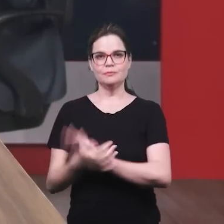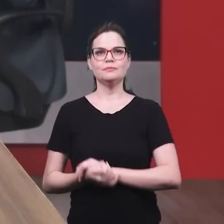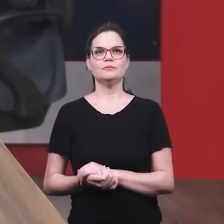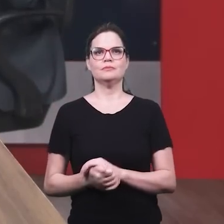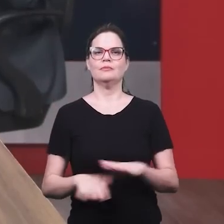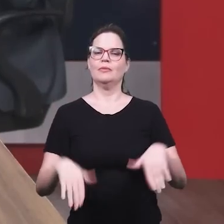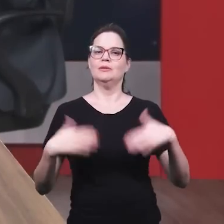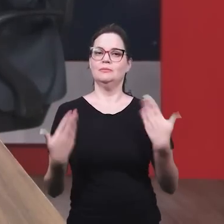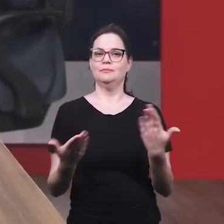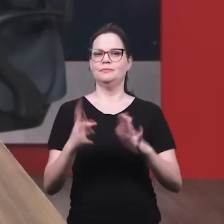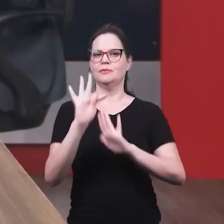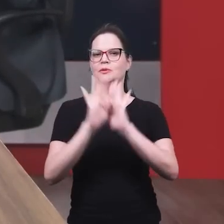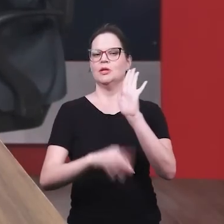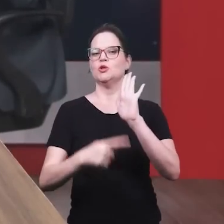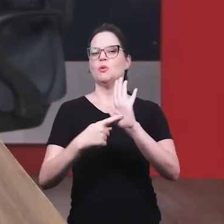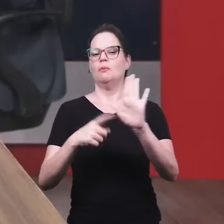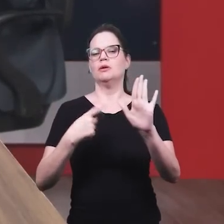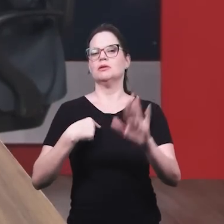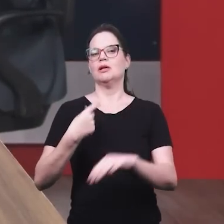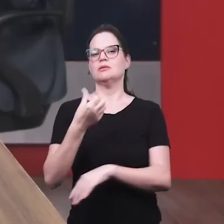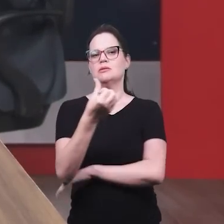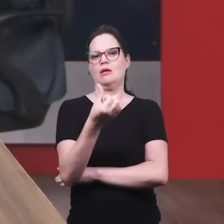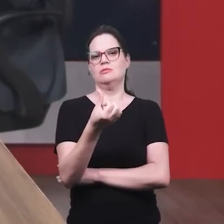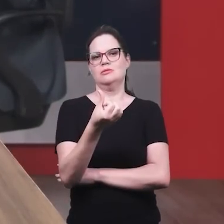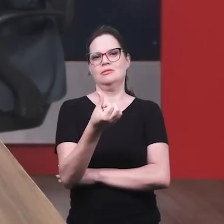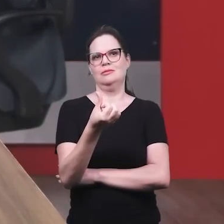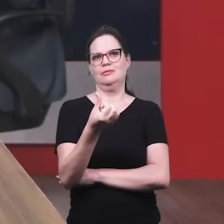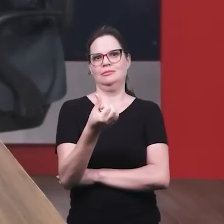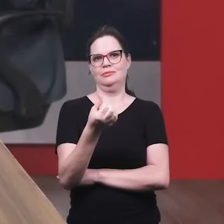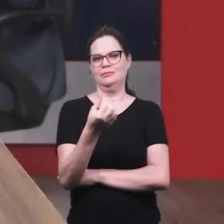o texto diz que eram 6 talhas, né? Por isso é que é